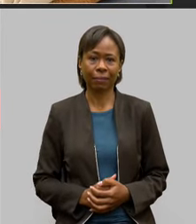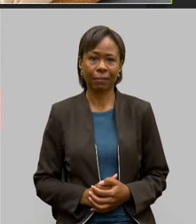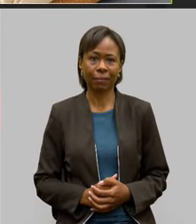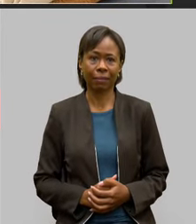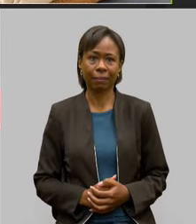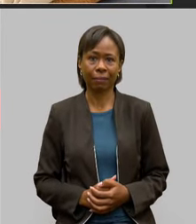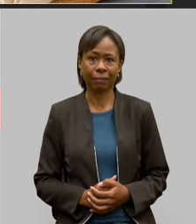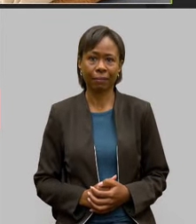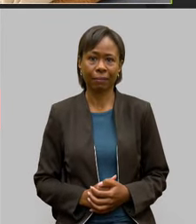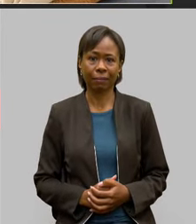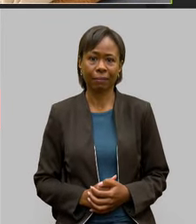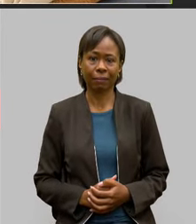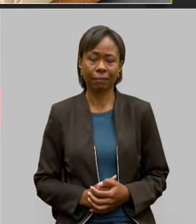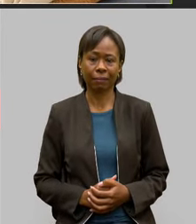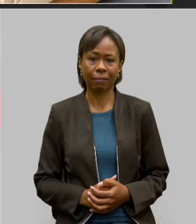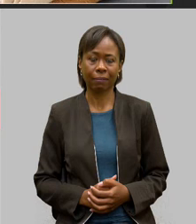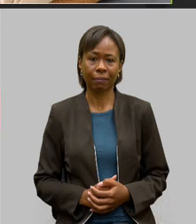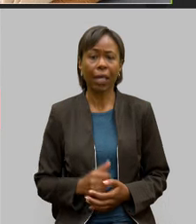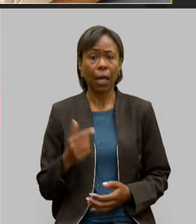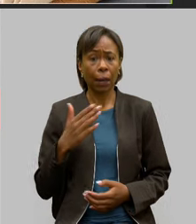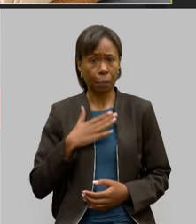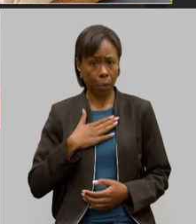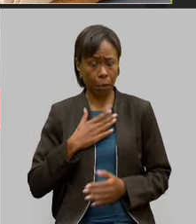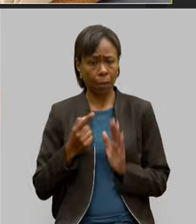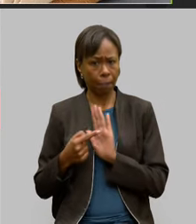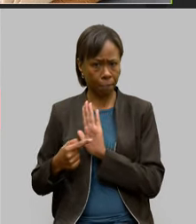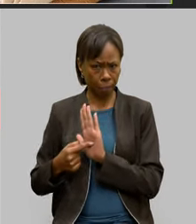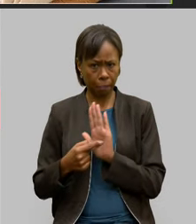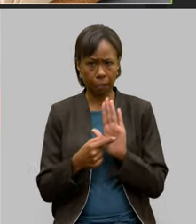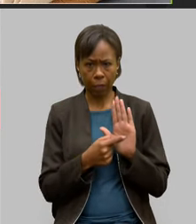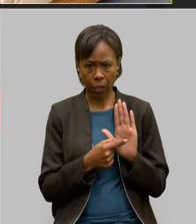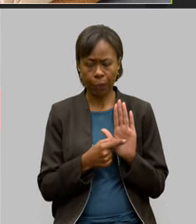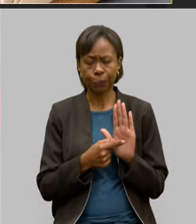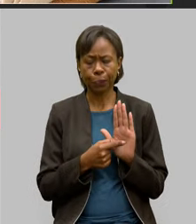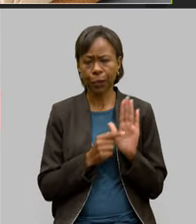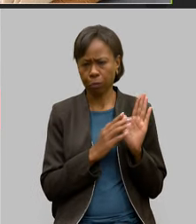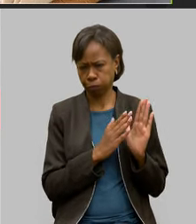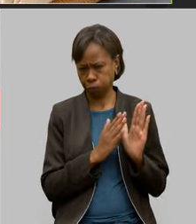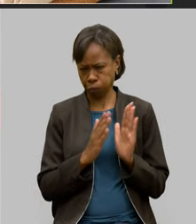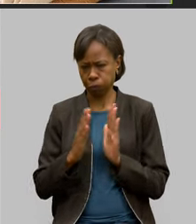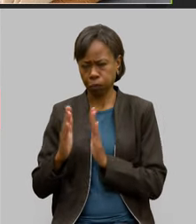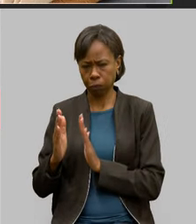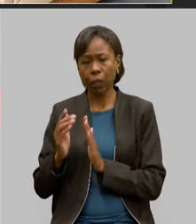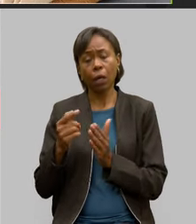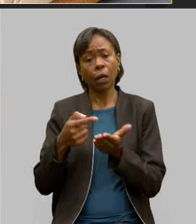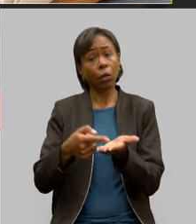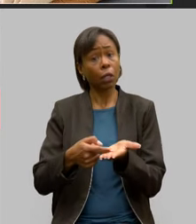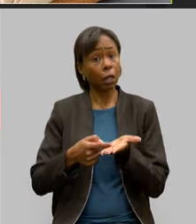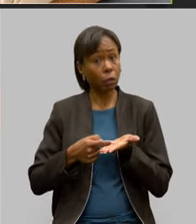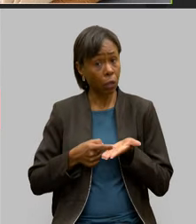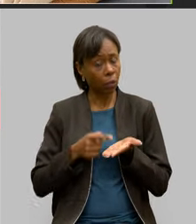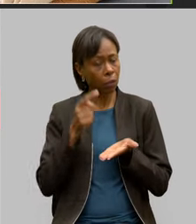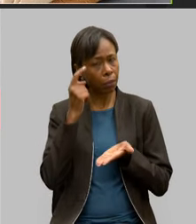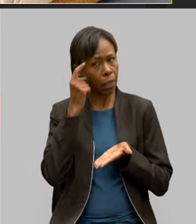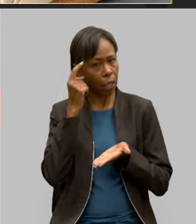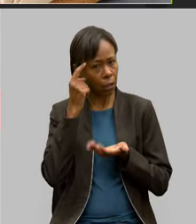verdade eu gostaria muito ao longo dessa minha apresentação de convidá-los para a seguinte